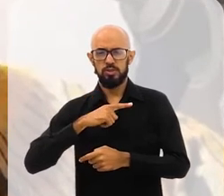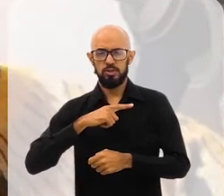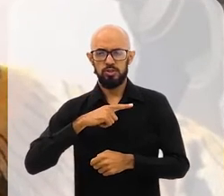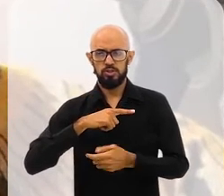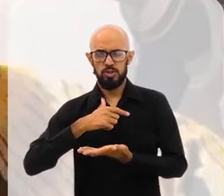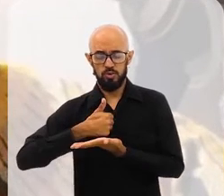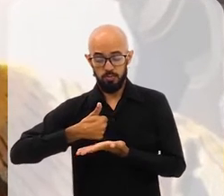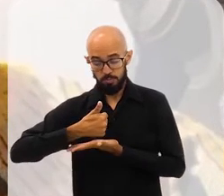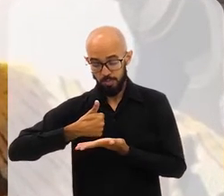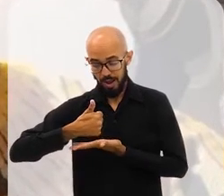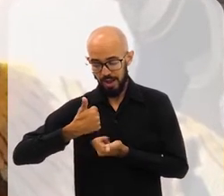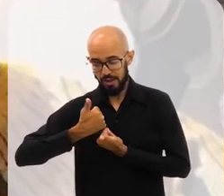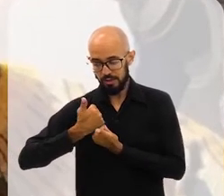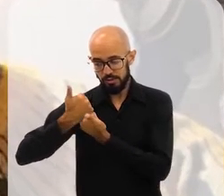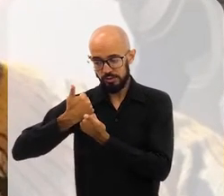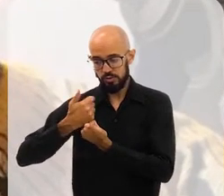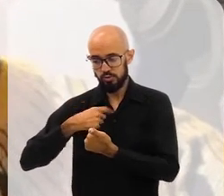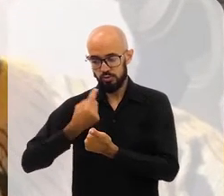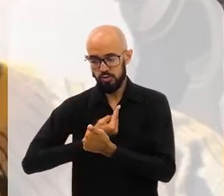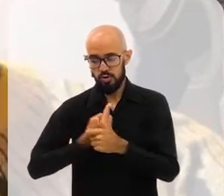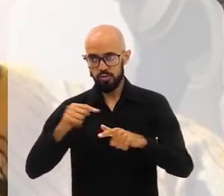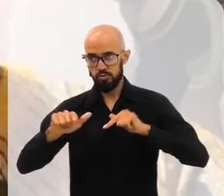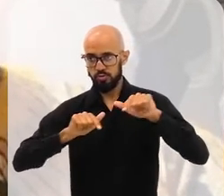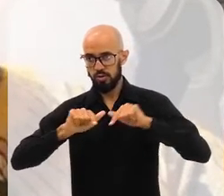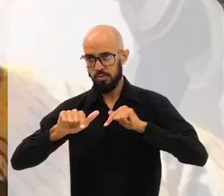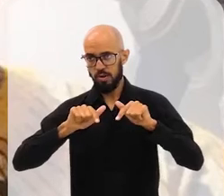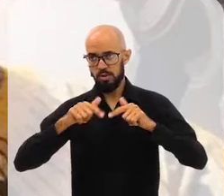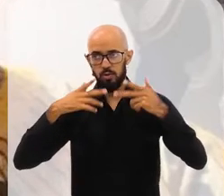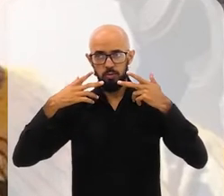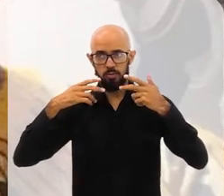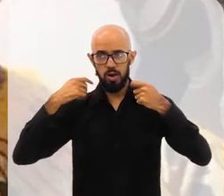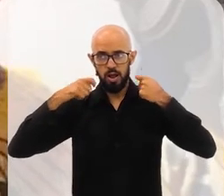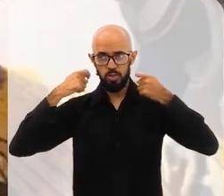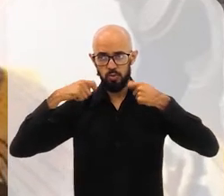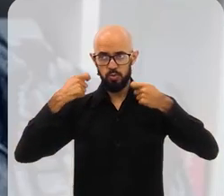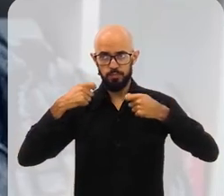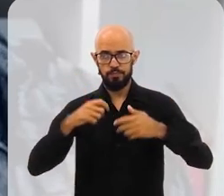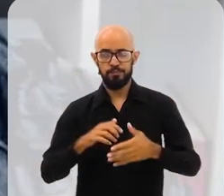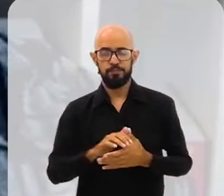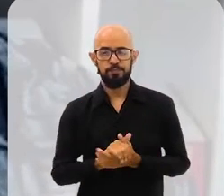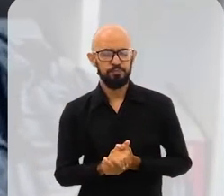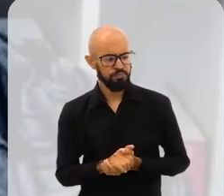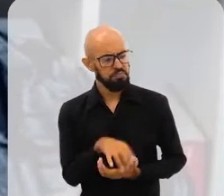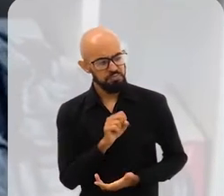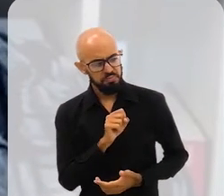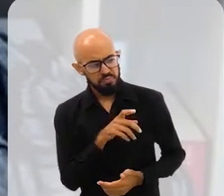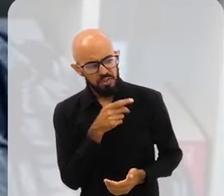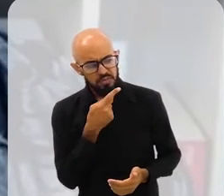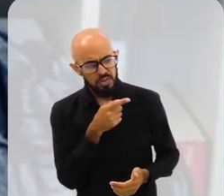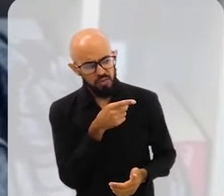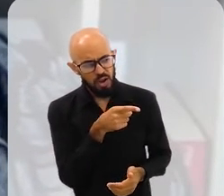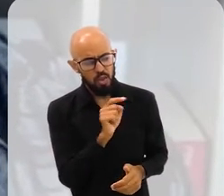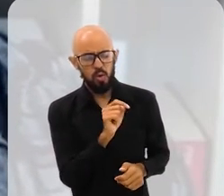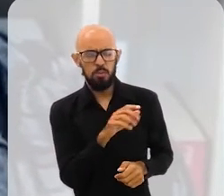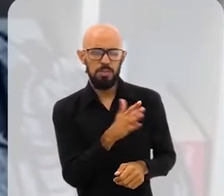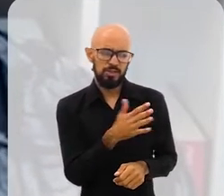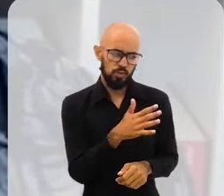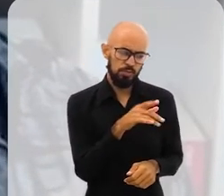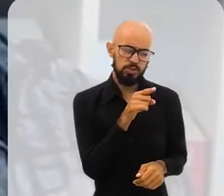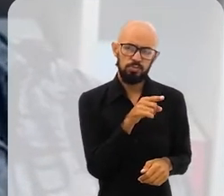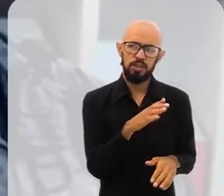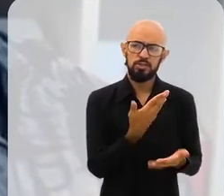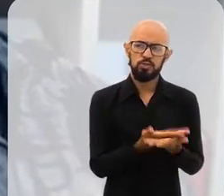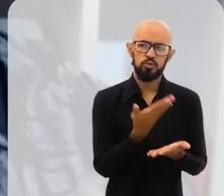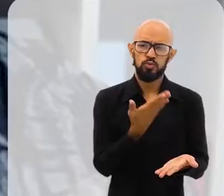e que serviram de base para o nosso trabalho também como atores é você mexeu no meu a passou então